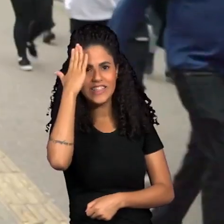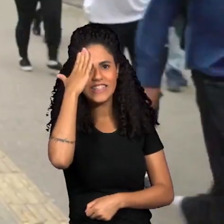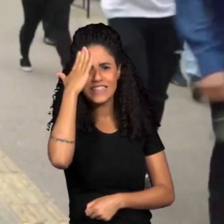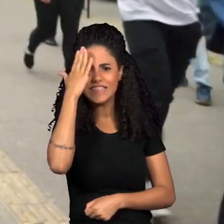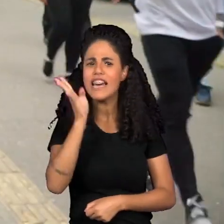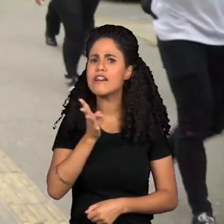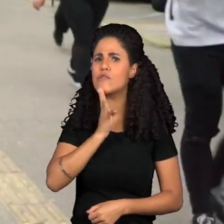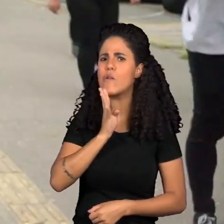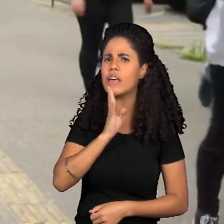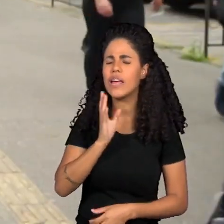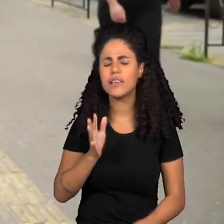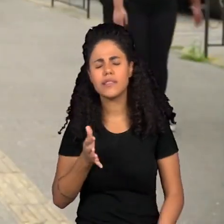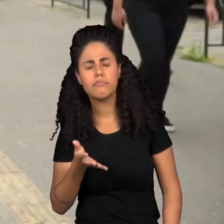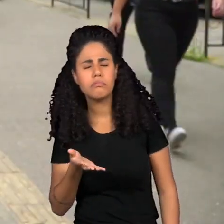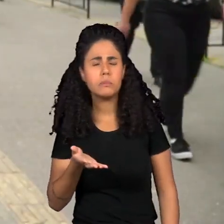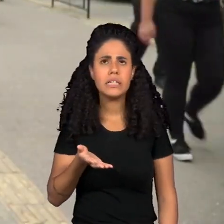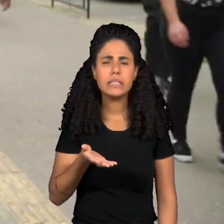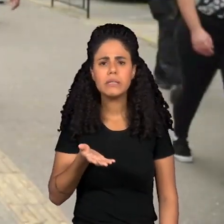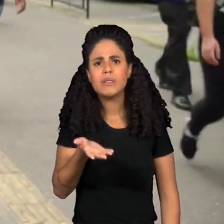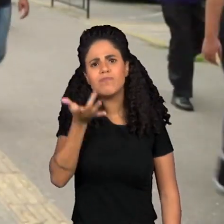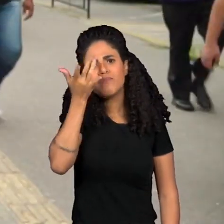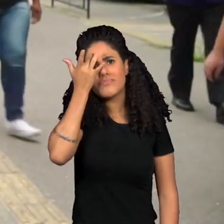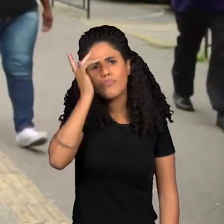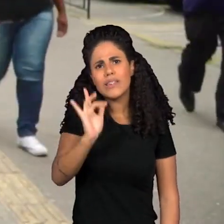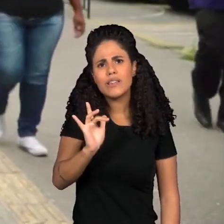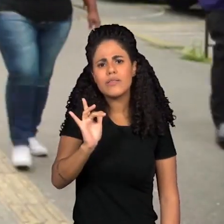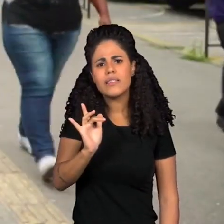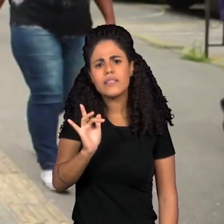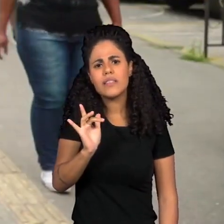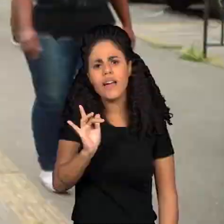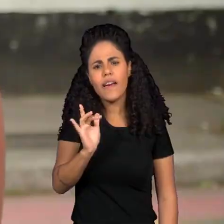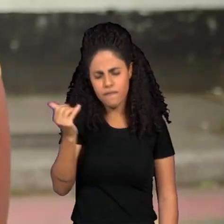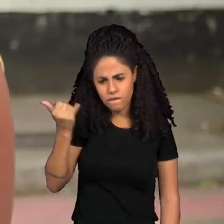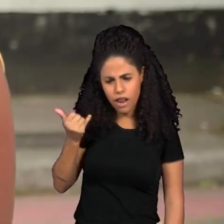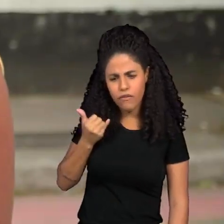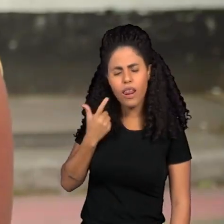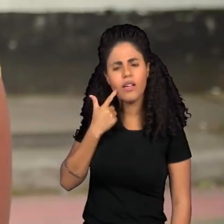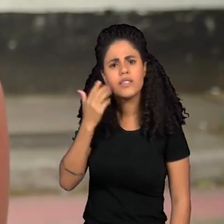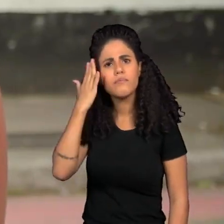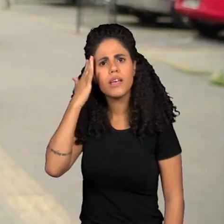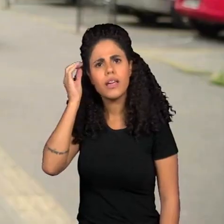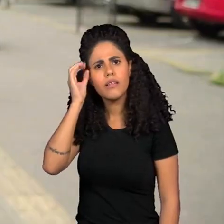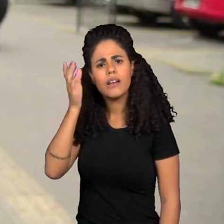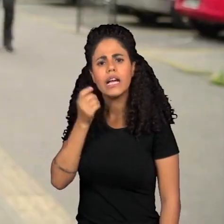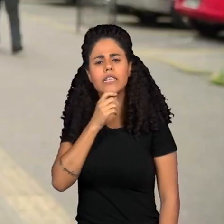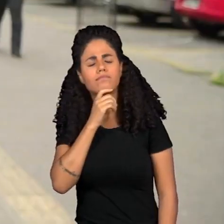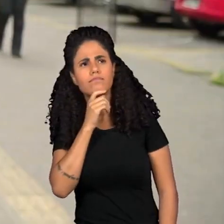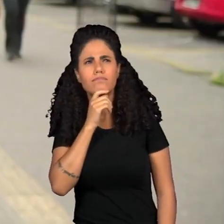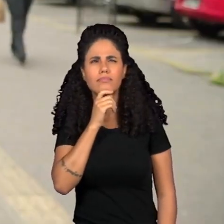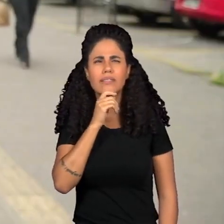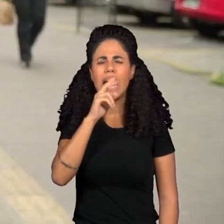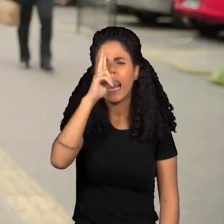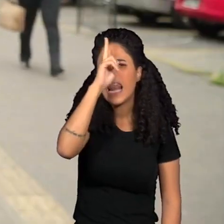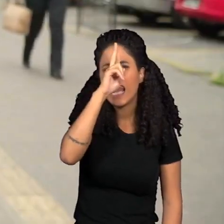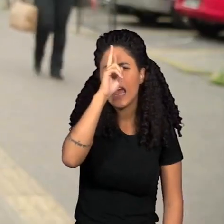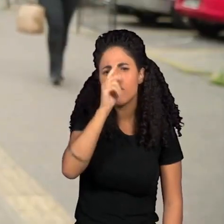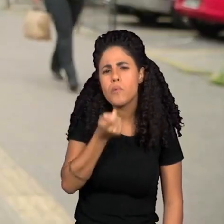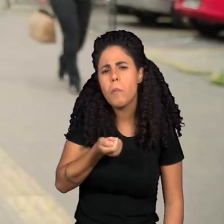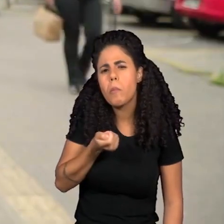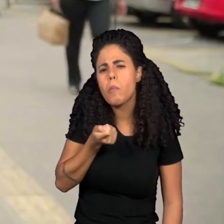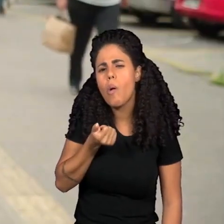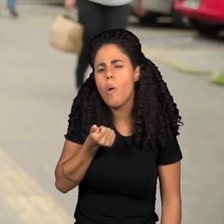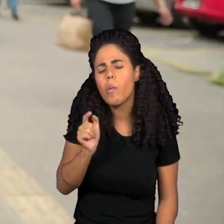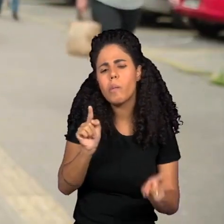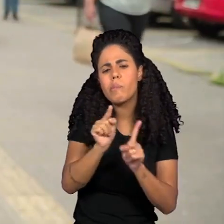A música eu conheço, mas ele... Fala mais, fala mais. Eu me recordo da música,